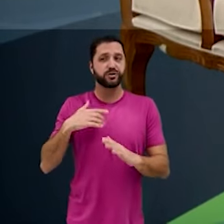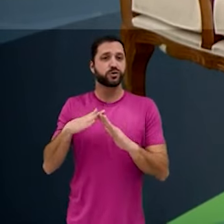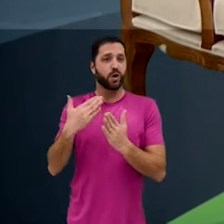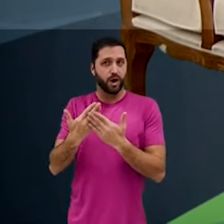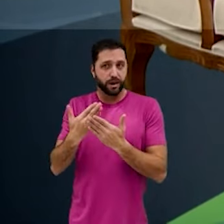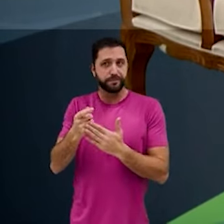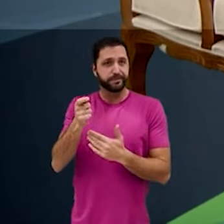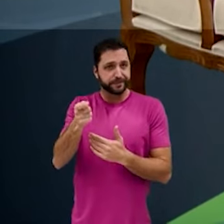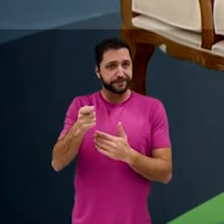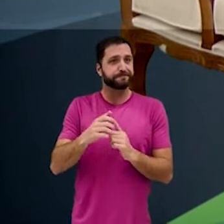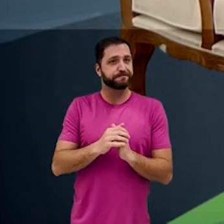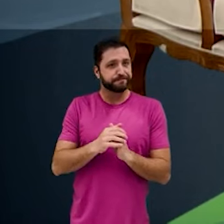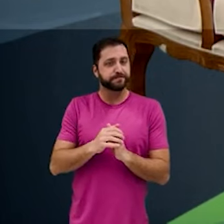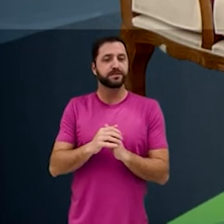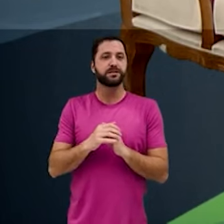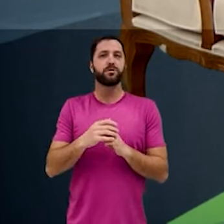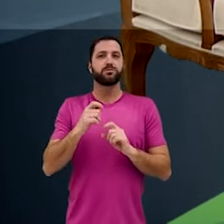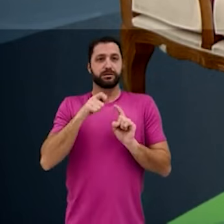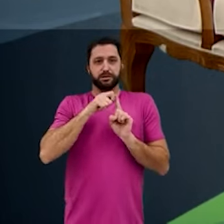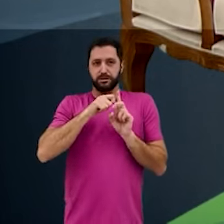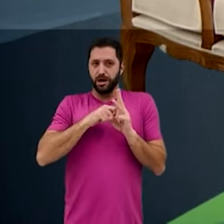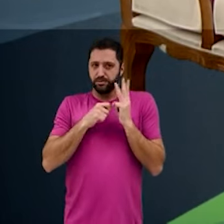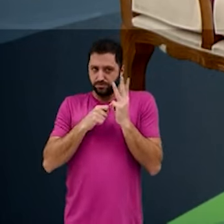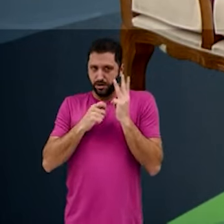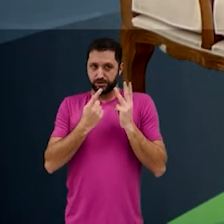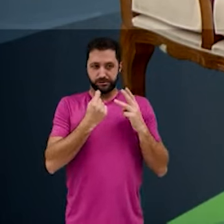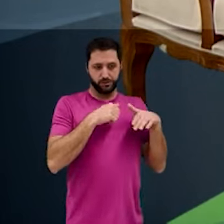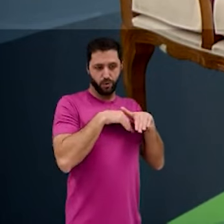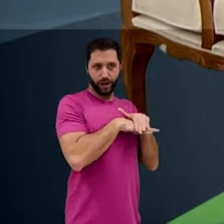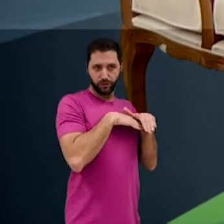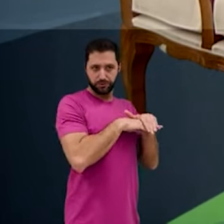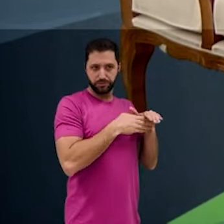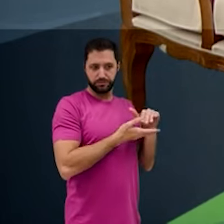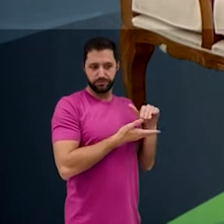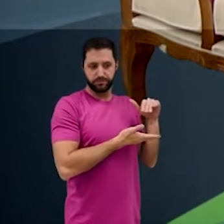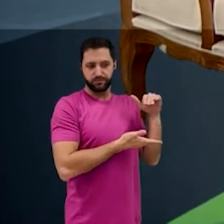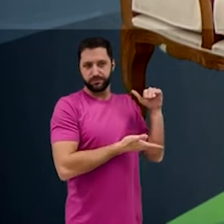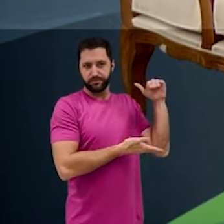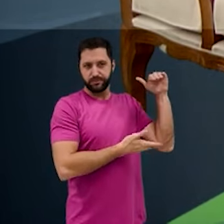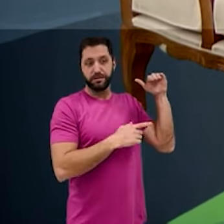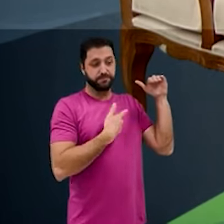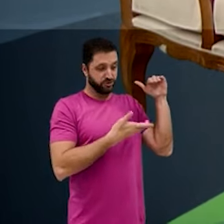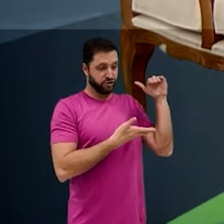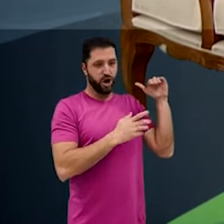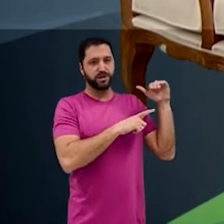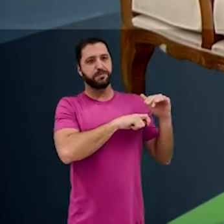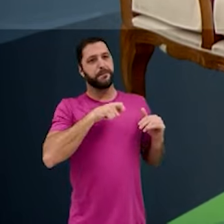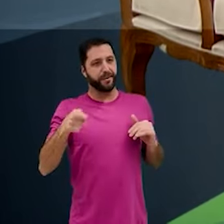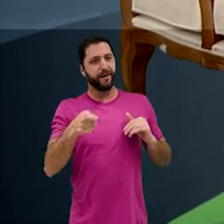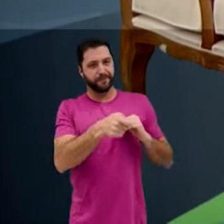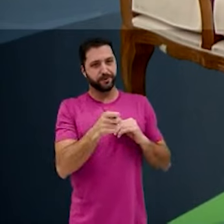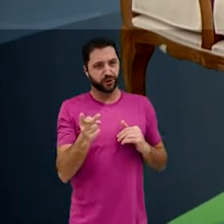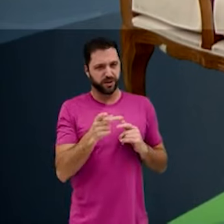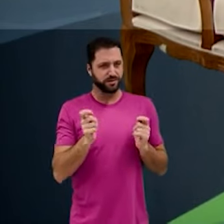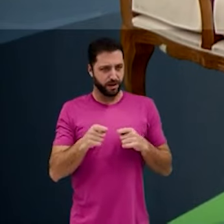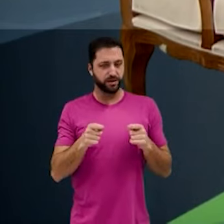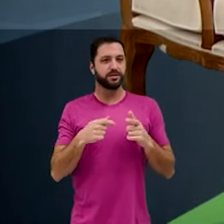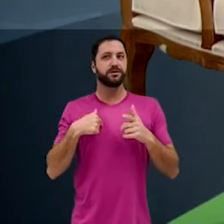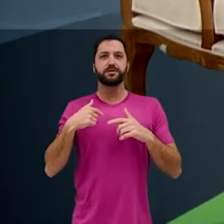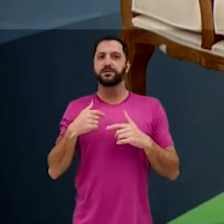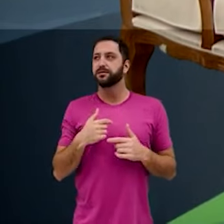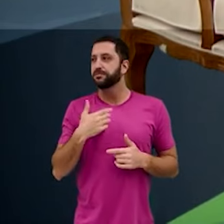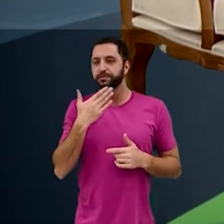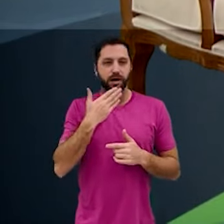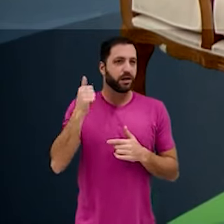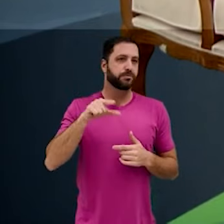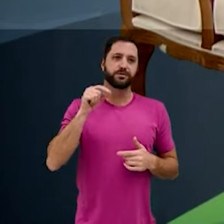filha. Então, eu juntei dinheiro 3 meses para pagar, durante 3 meses já de reserva, sim. E fui. E foi a melhor